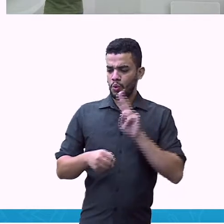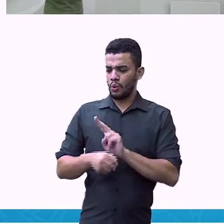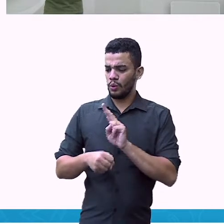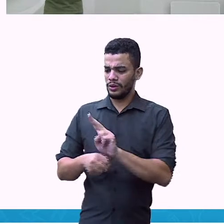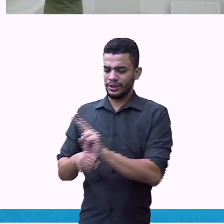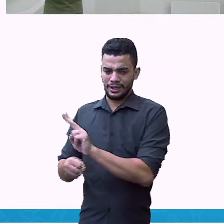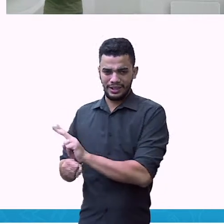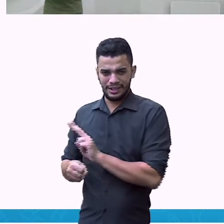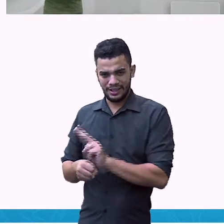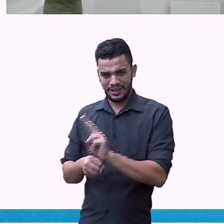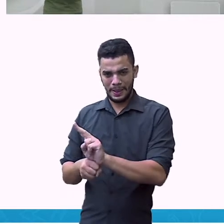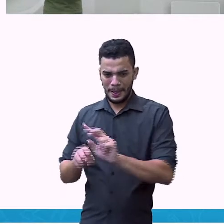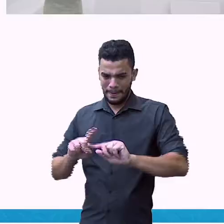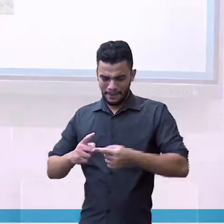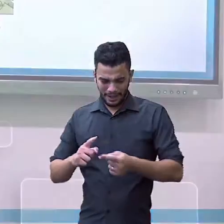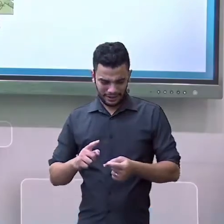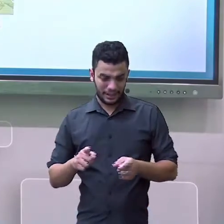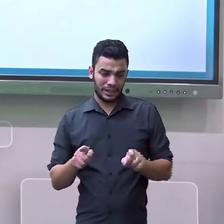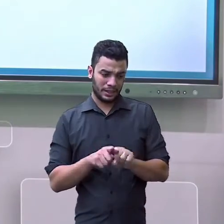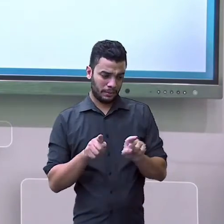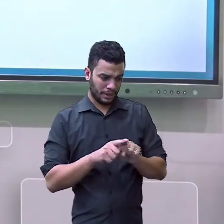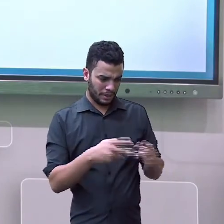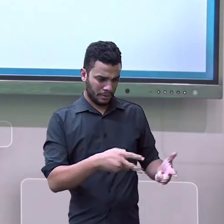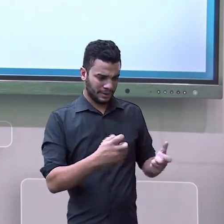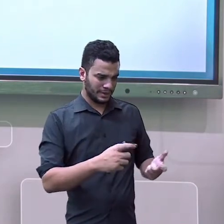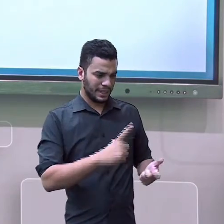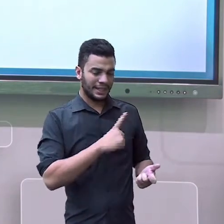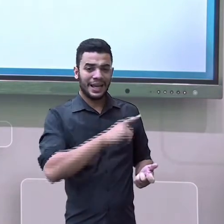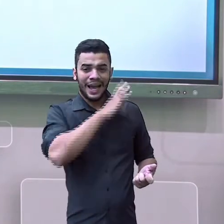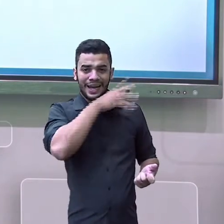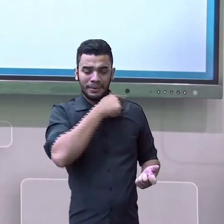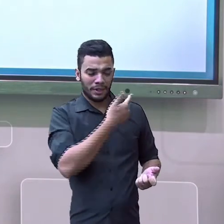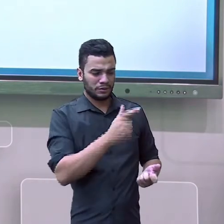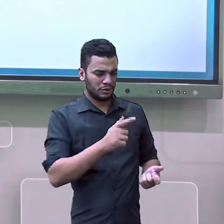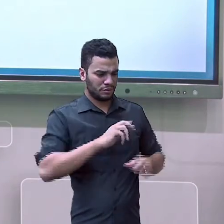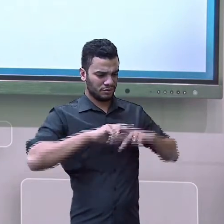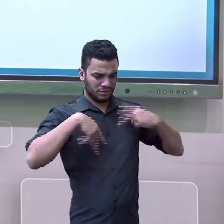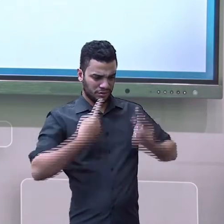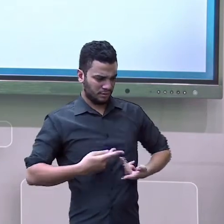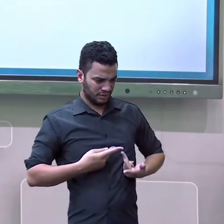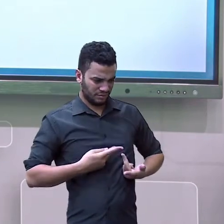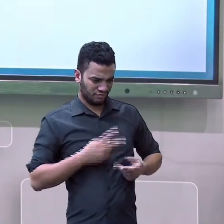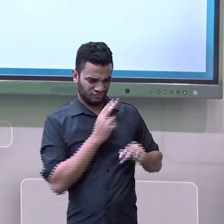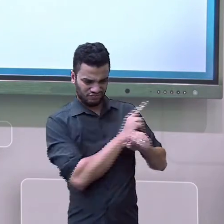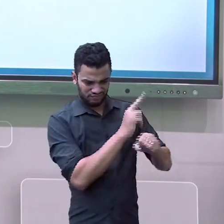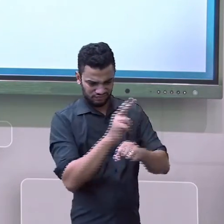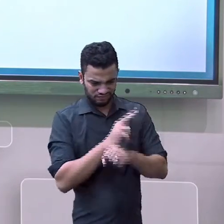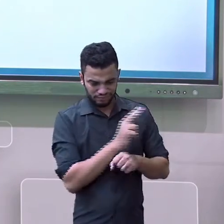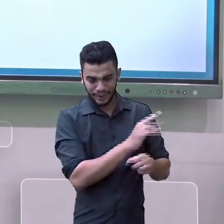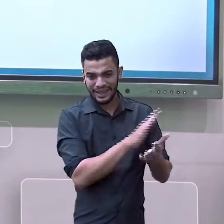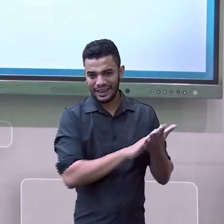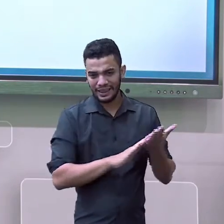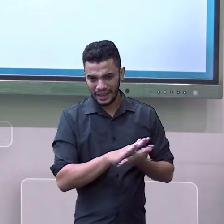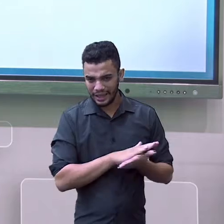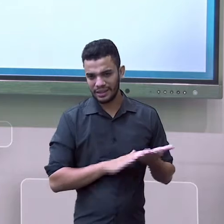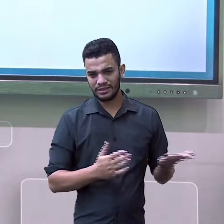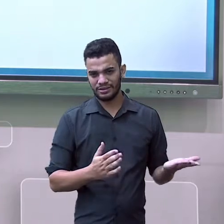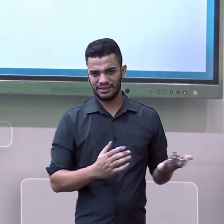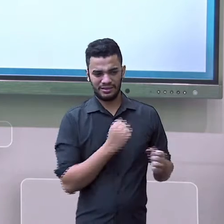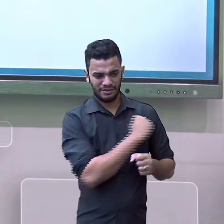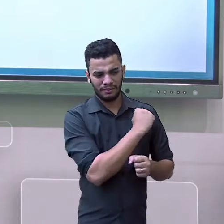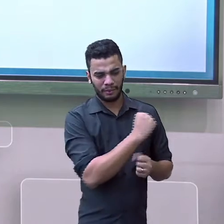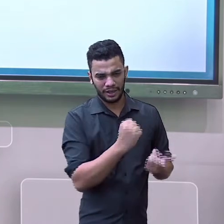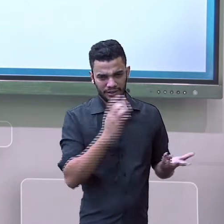nem tanto. Neste sentido, quando se fala em biodiversidade, é preciso